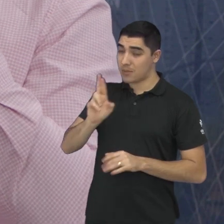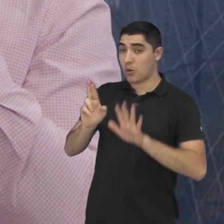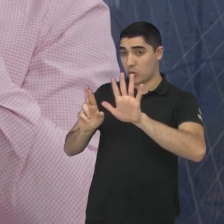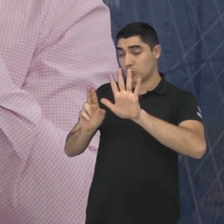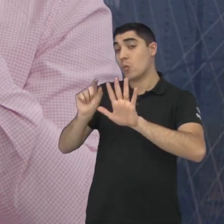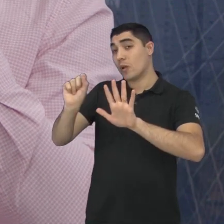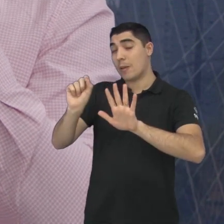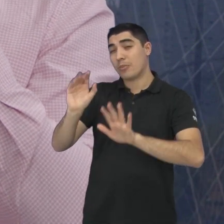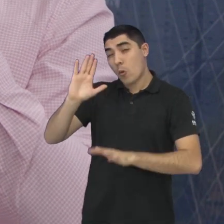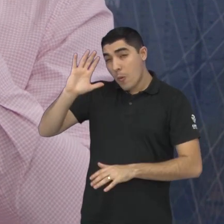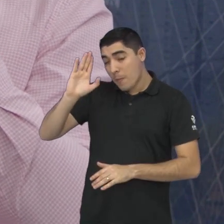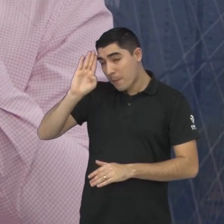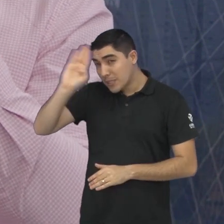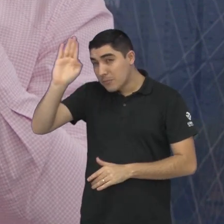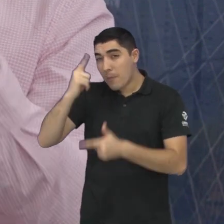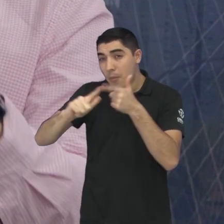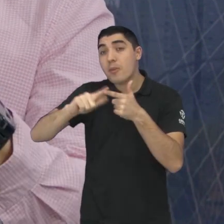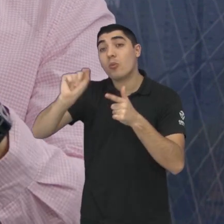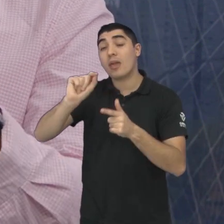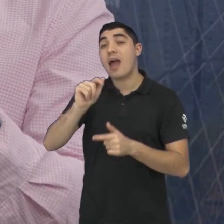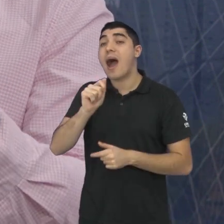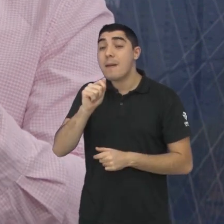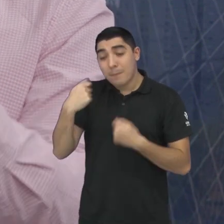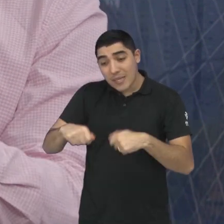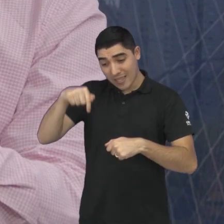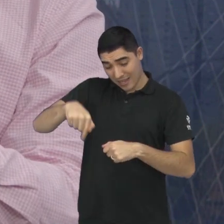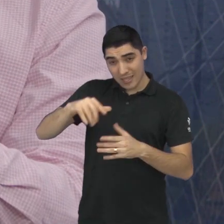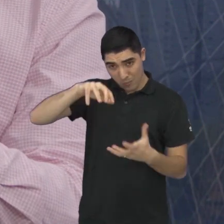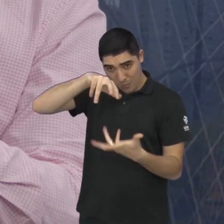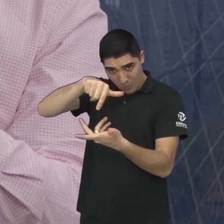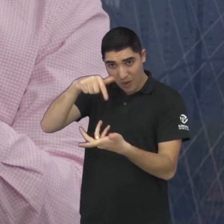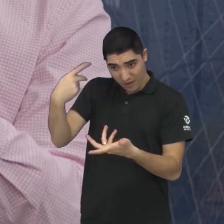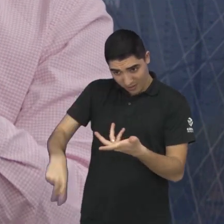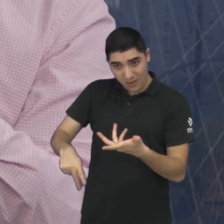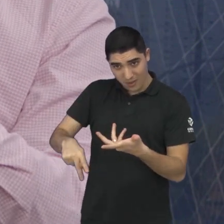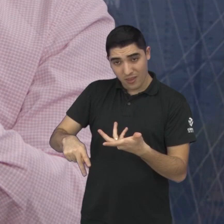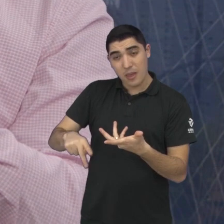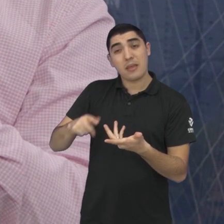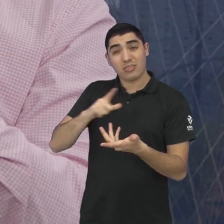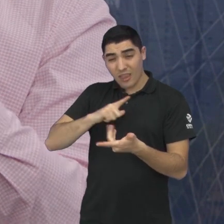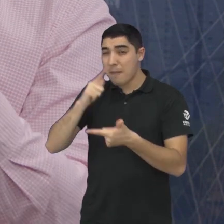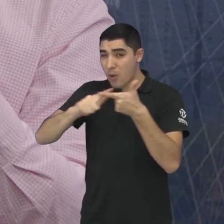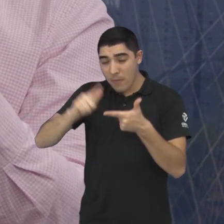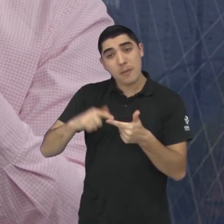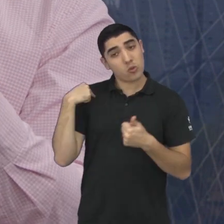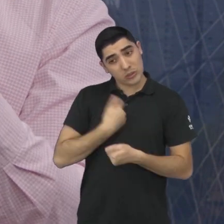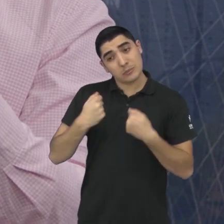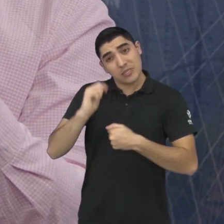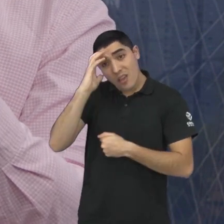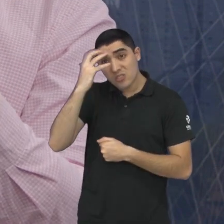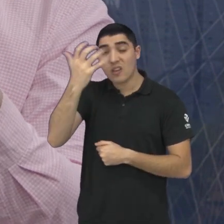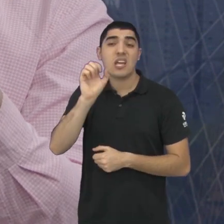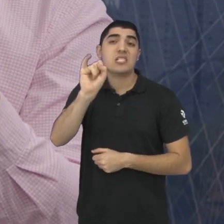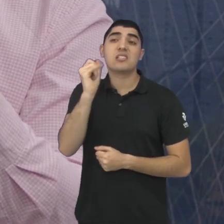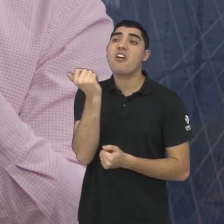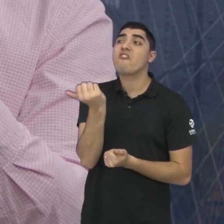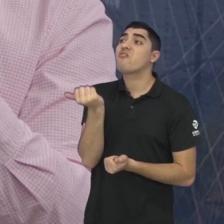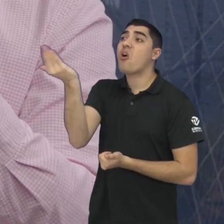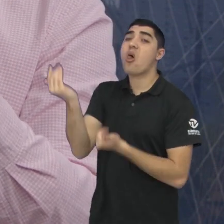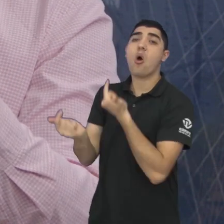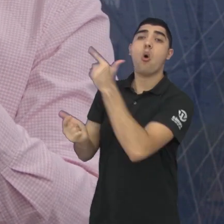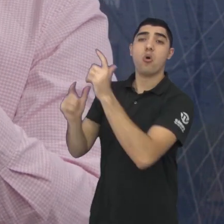A questão principal é resolver o problema aqui, na Terra. Porque sair da Terra vai resolver o problema talvez